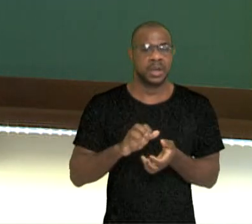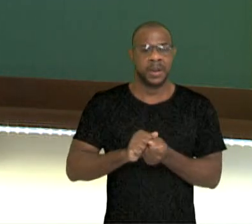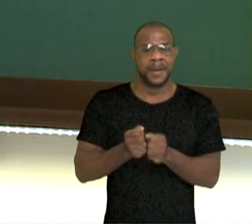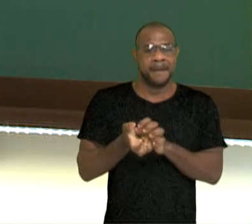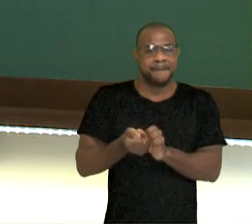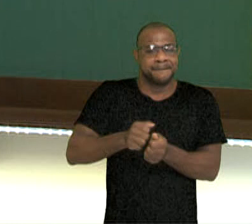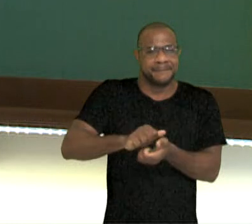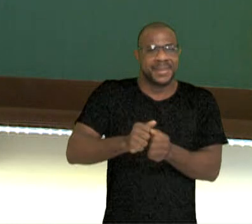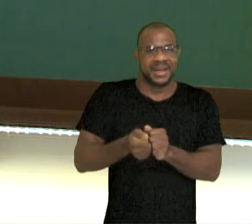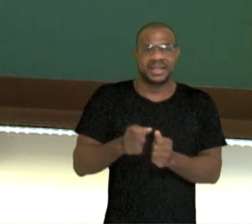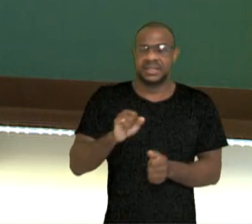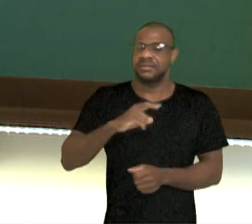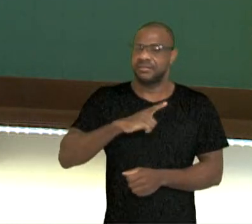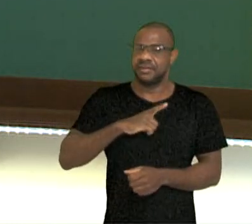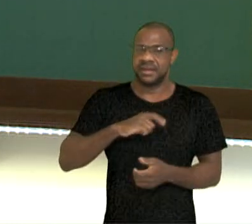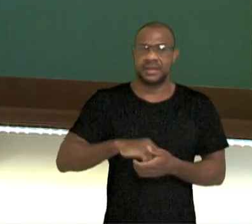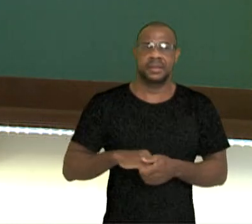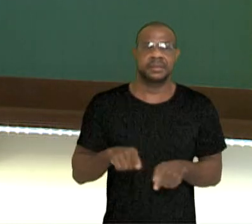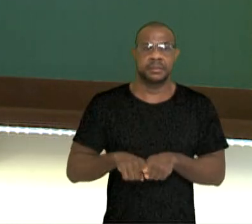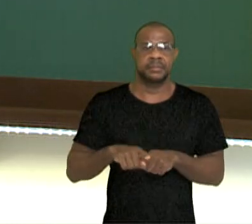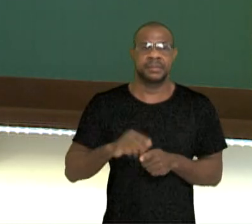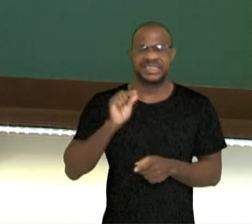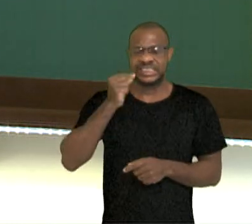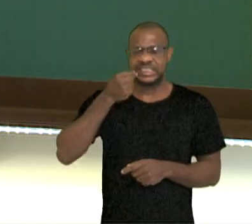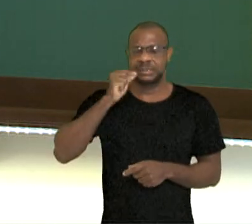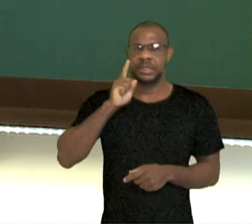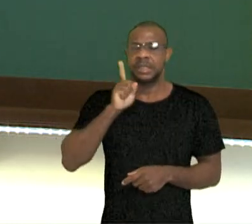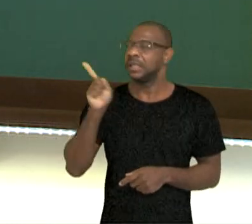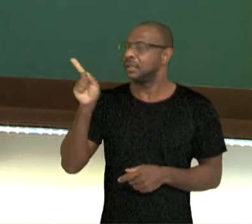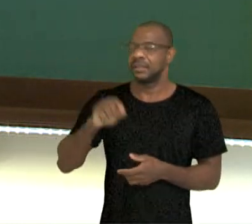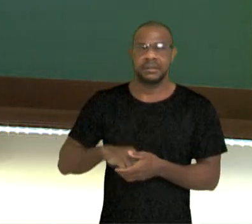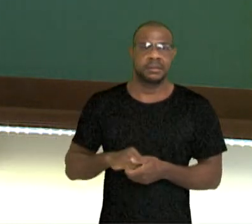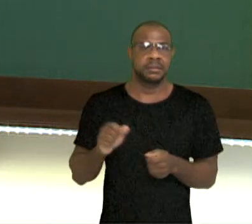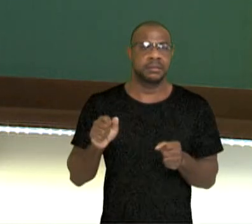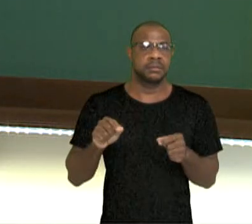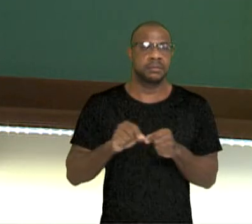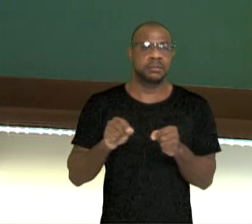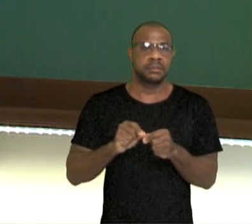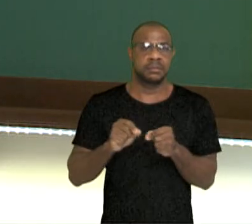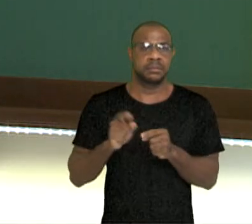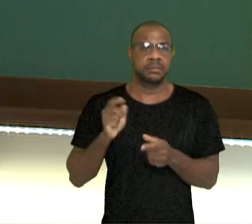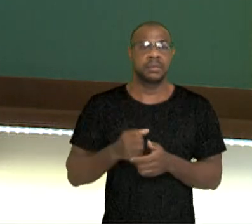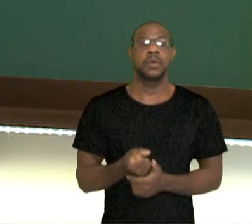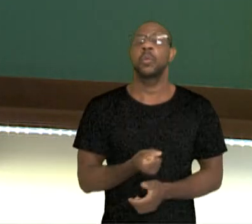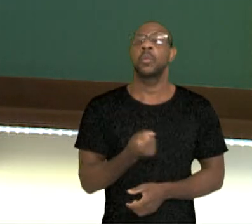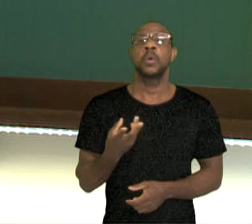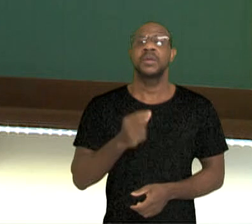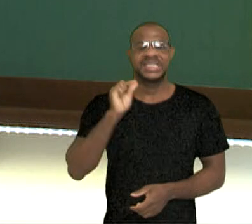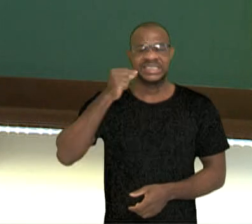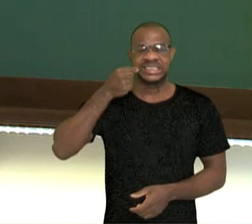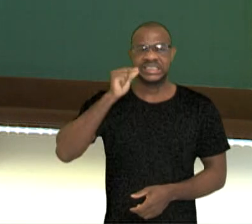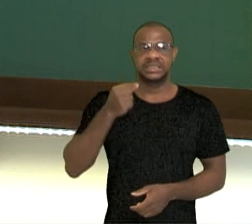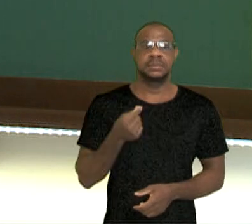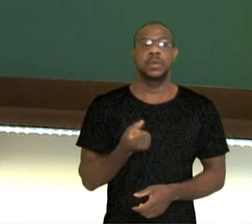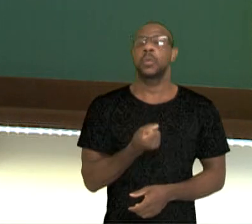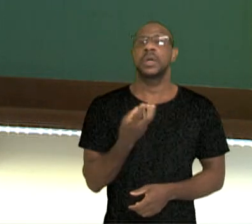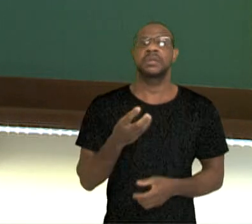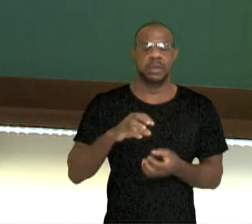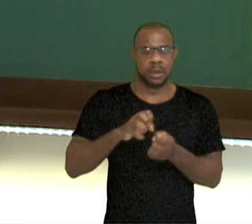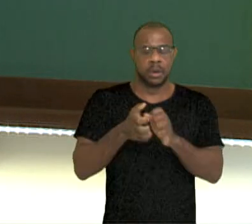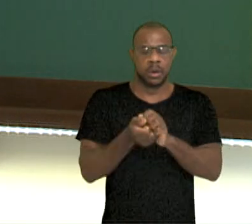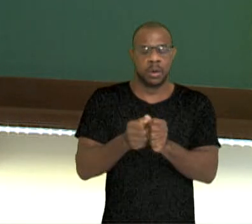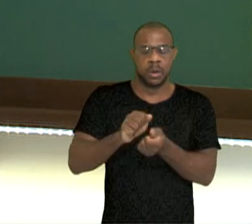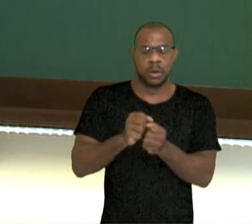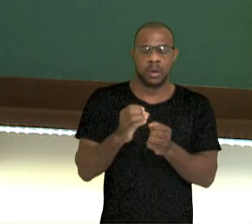se tiver, e com palitos. Ela construiu essa estrutura aqui. Quantos palitos e quantas bolinhas